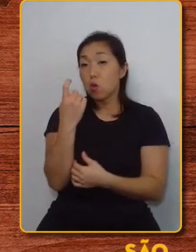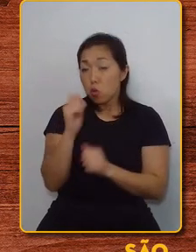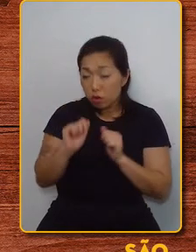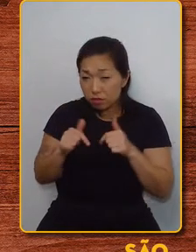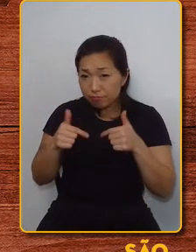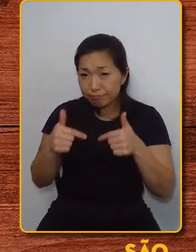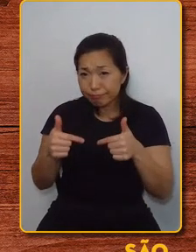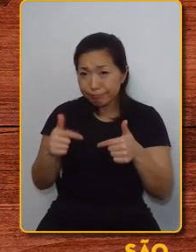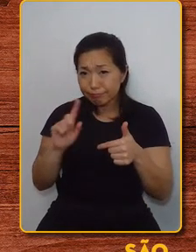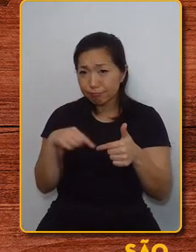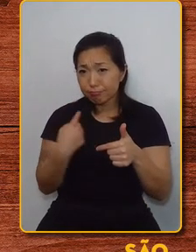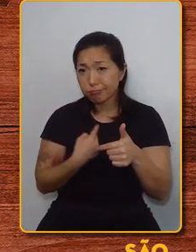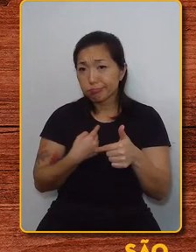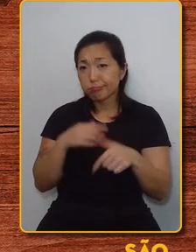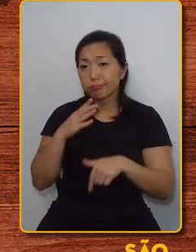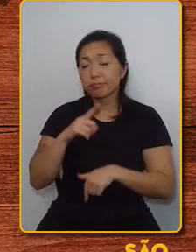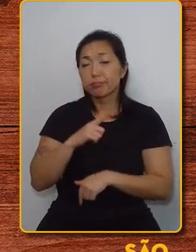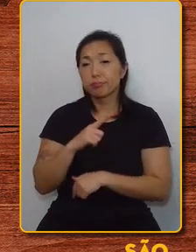nós tivemos